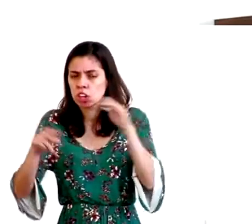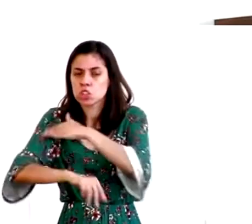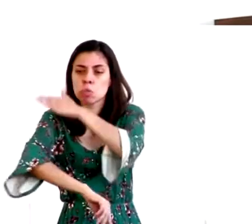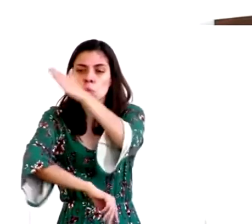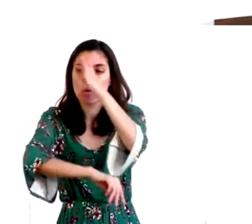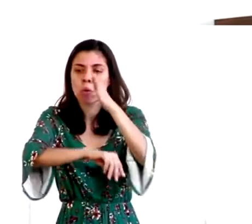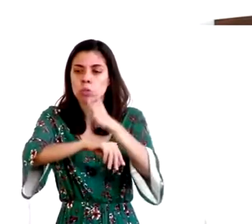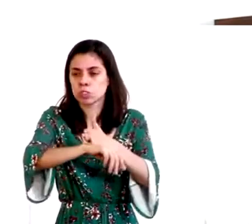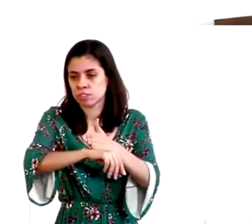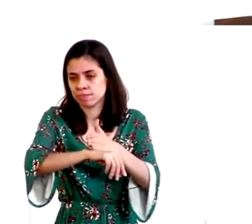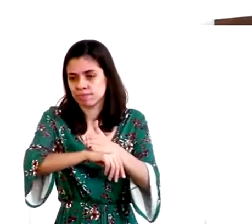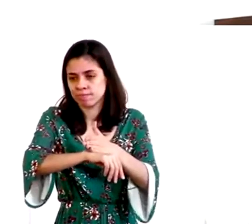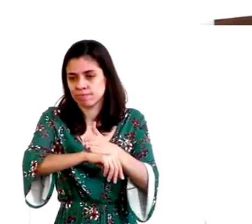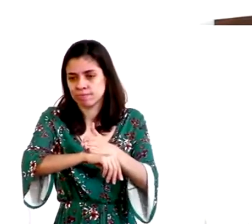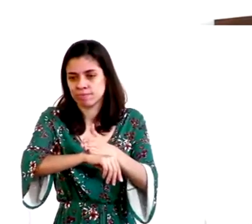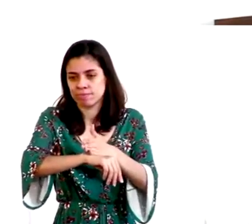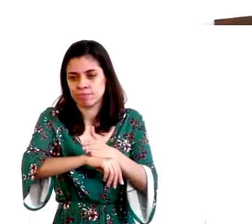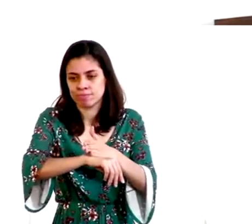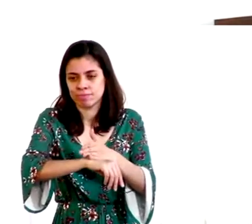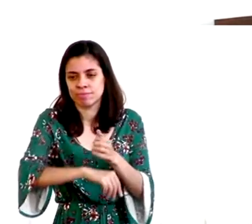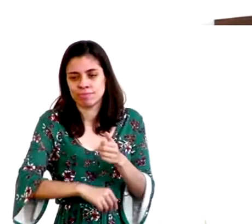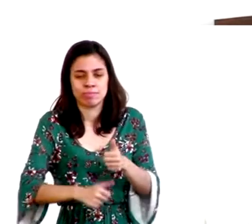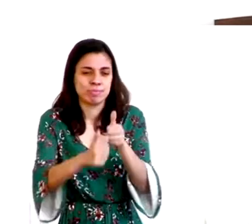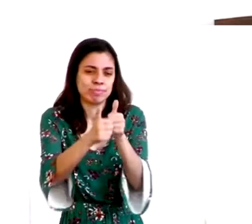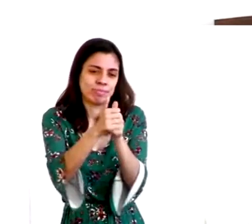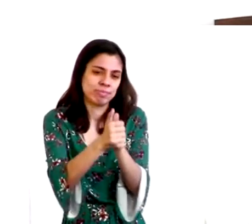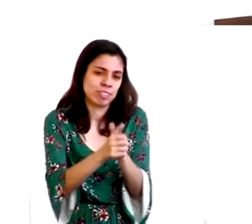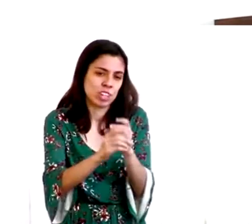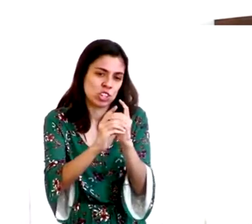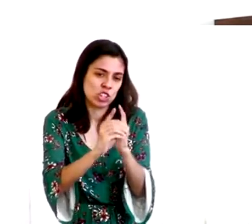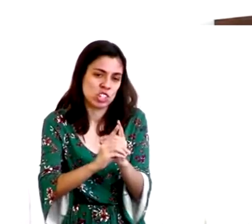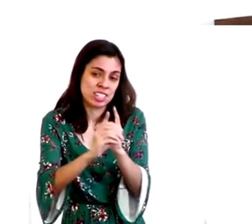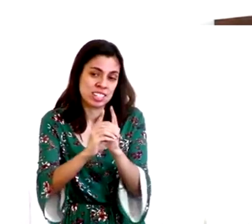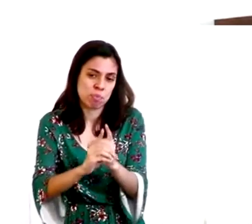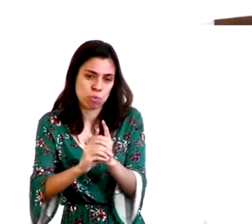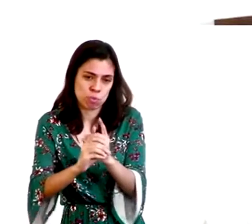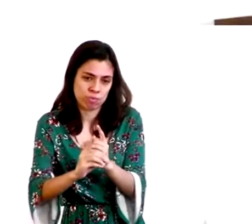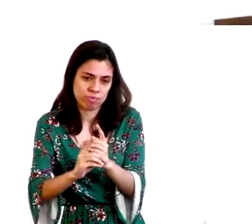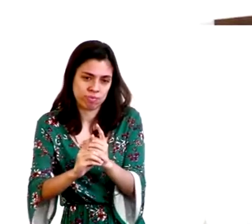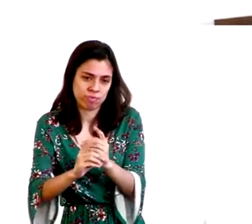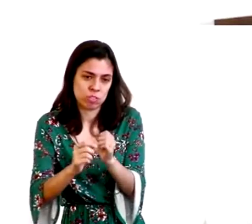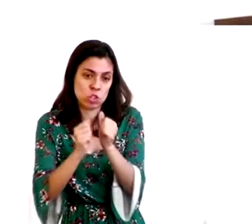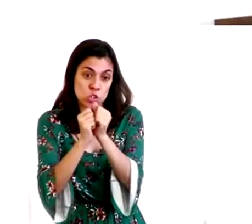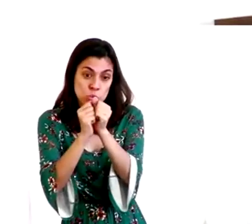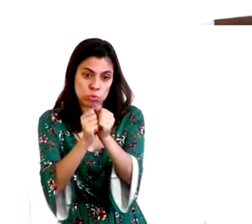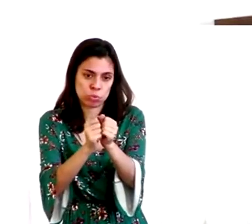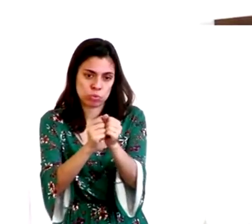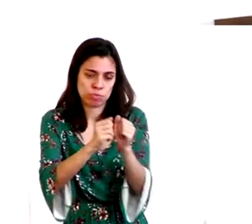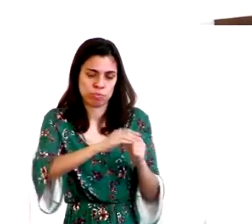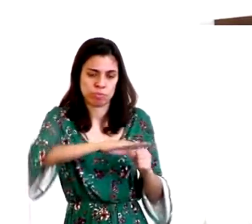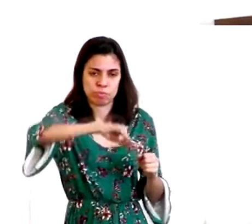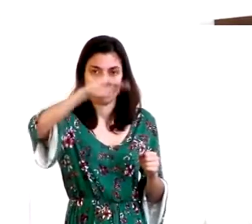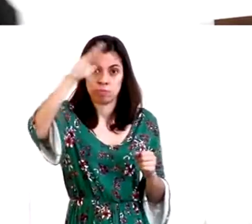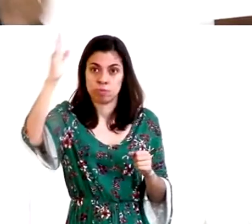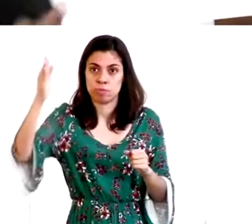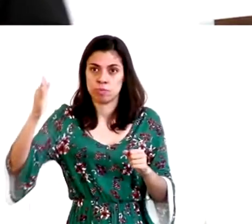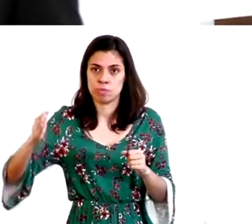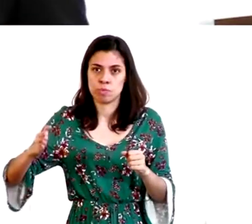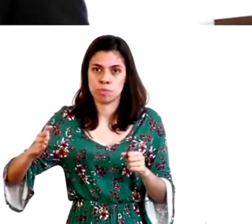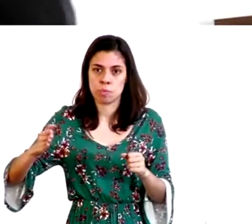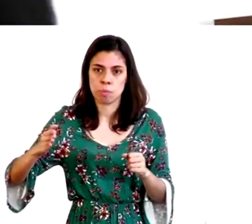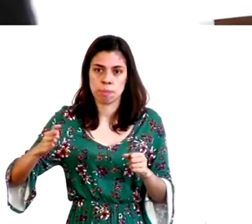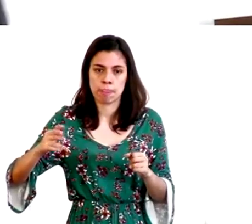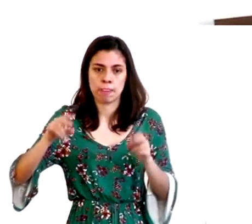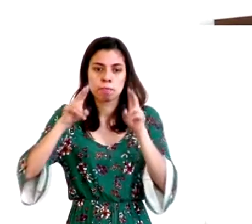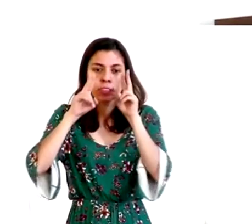à visão do Cristo glorificado, como que antes do tempo. Mas se voltarmos no